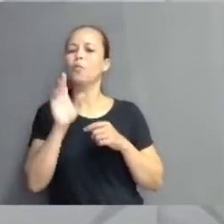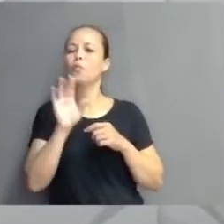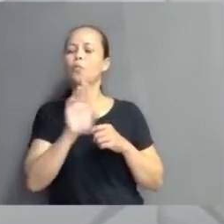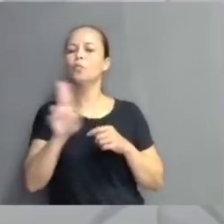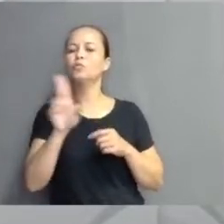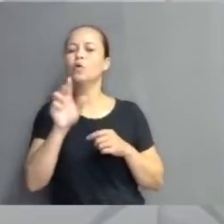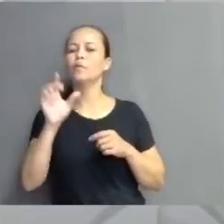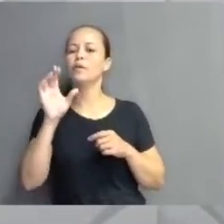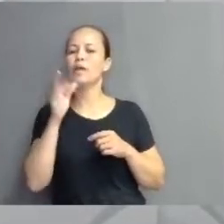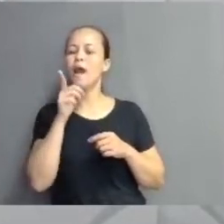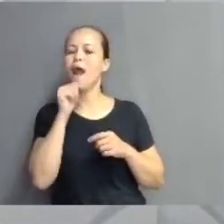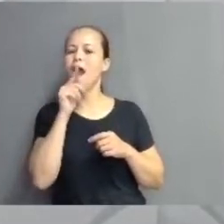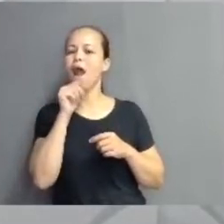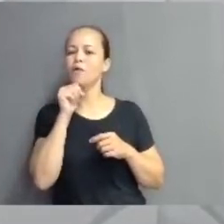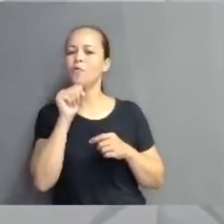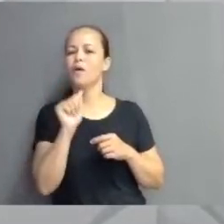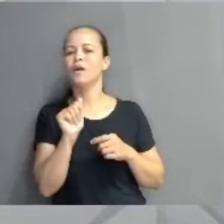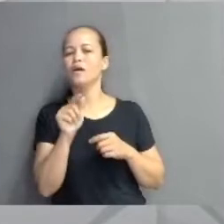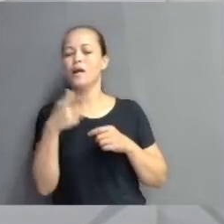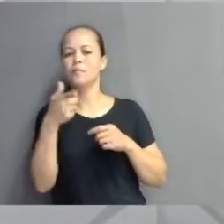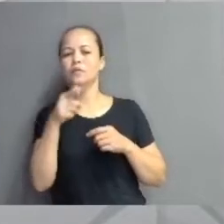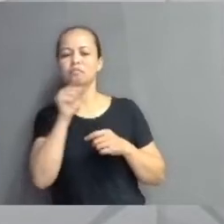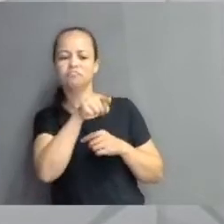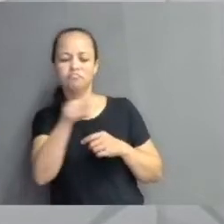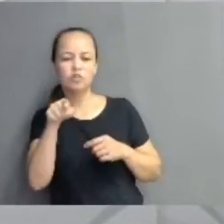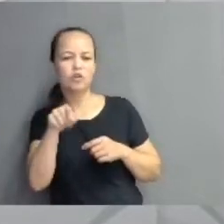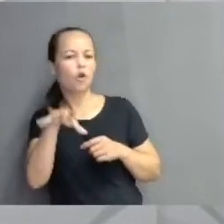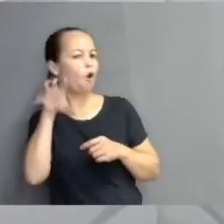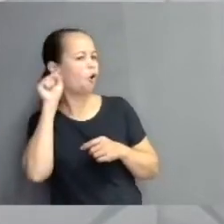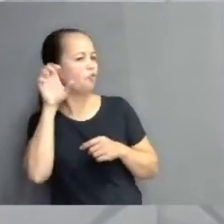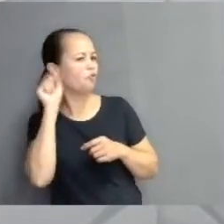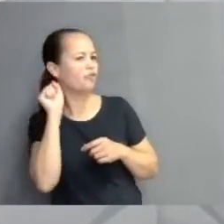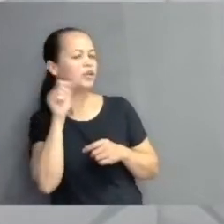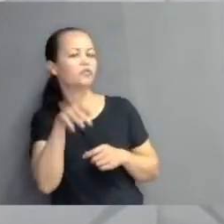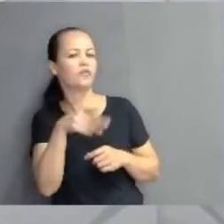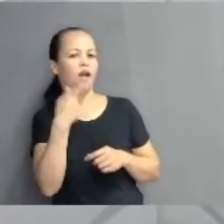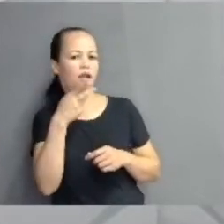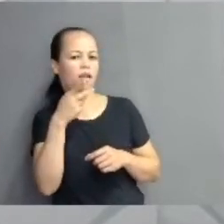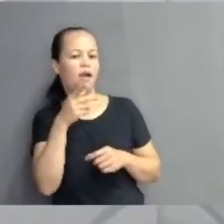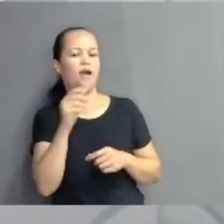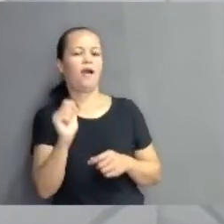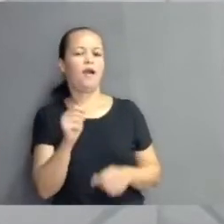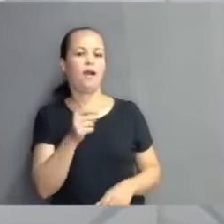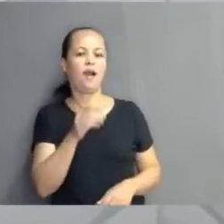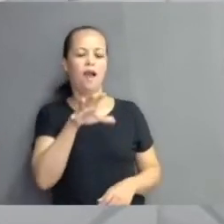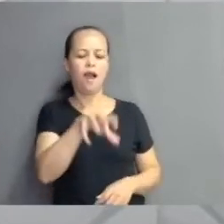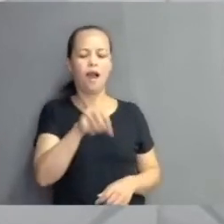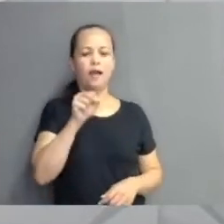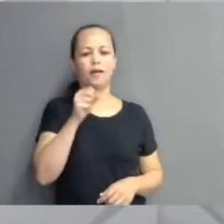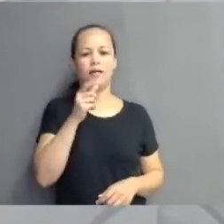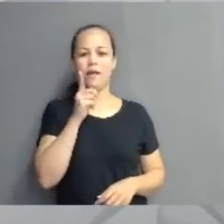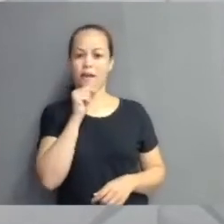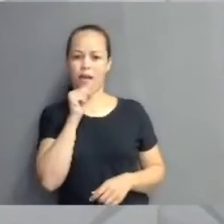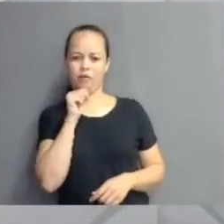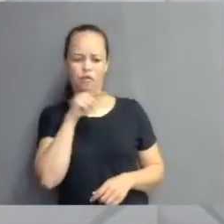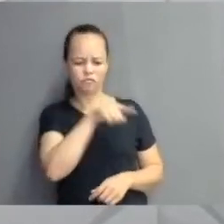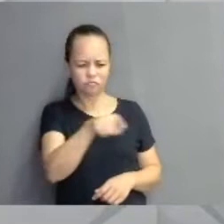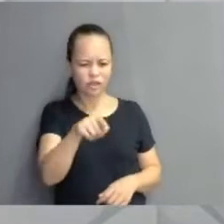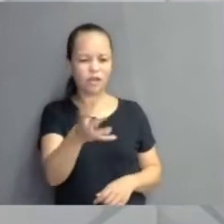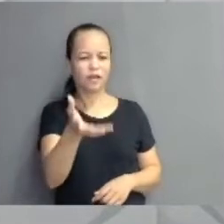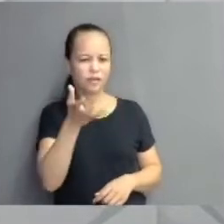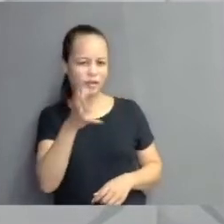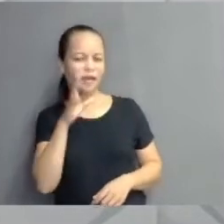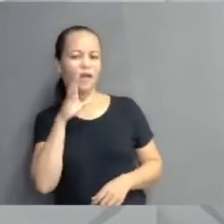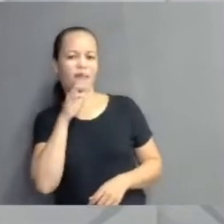porque você é um viu um adulto falar toma água pega água você quer água